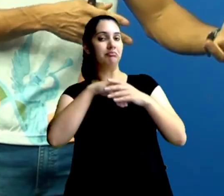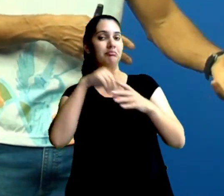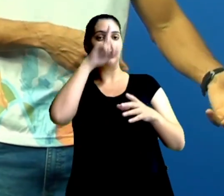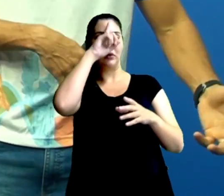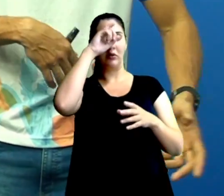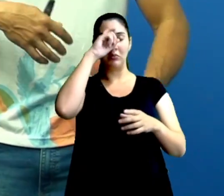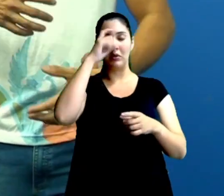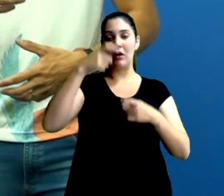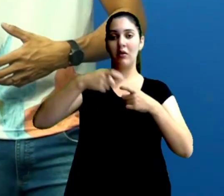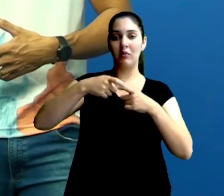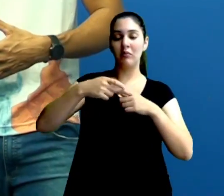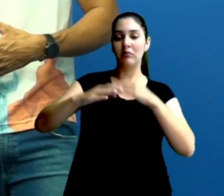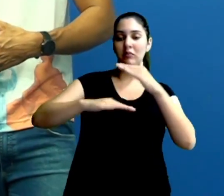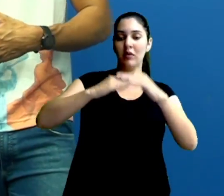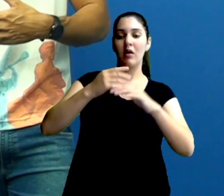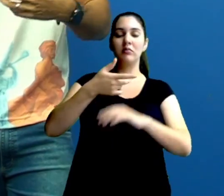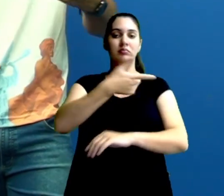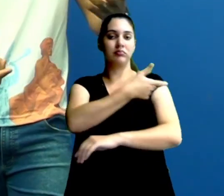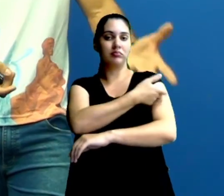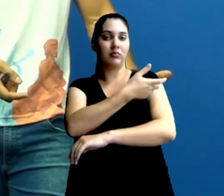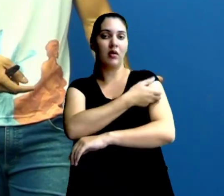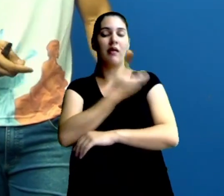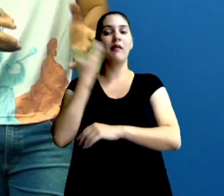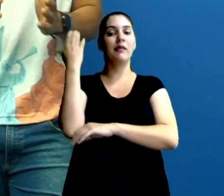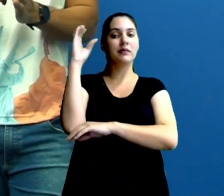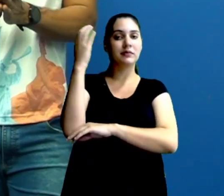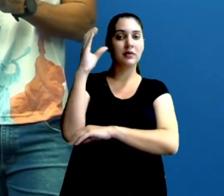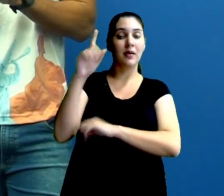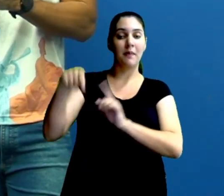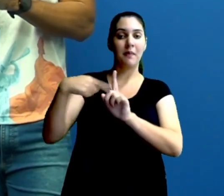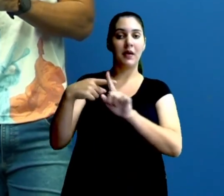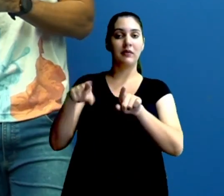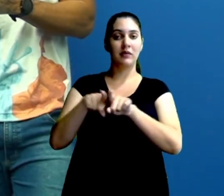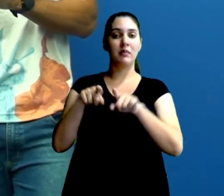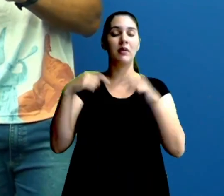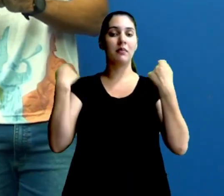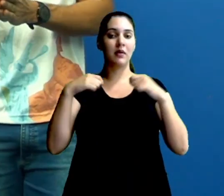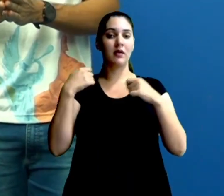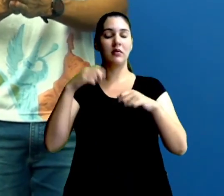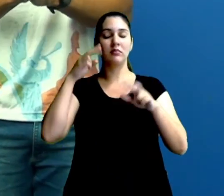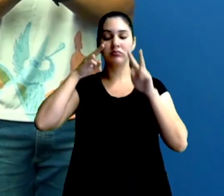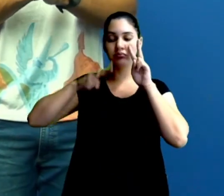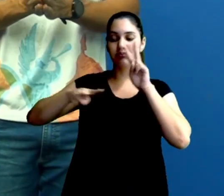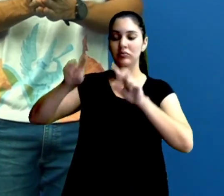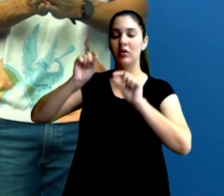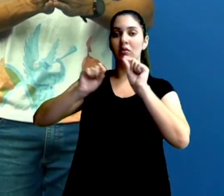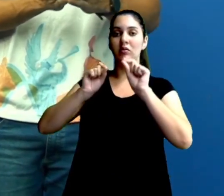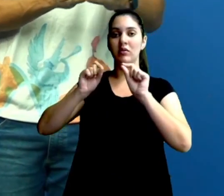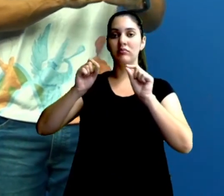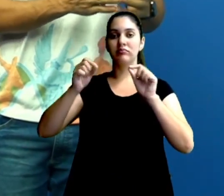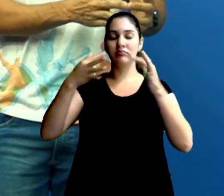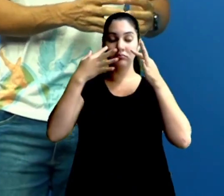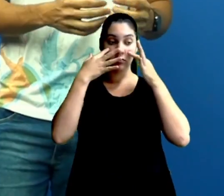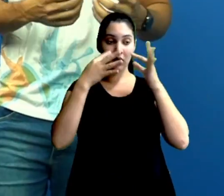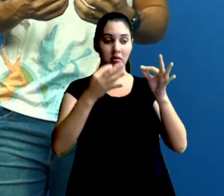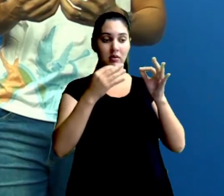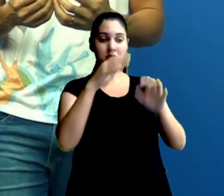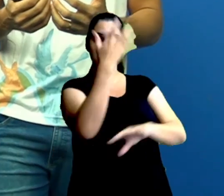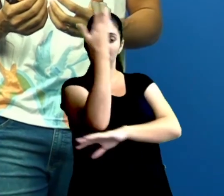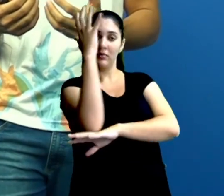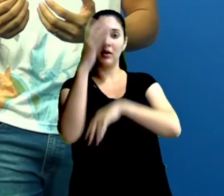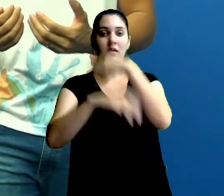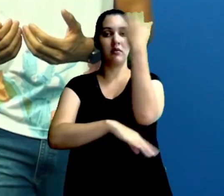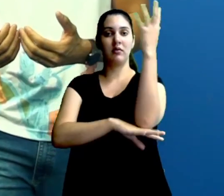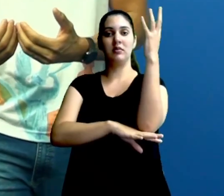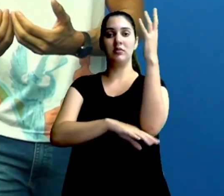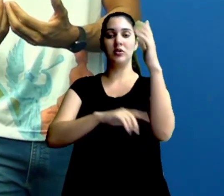através da medicina, desenvolvimento de vacinas, a ciência, mas também a gente tem que sempre ter um olhar atento para a natureza, para os